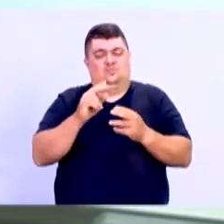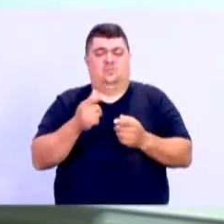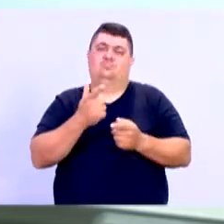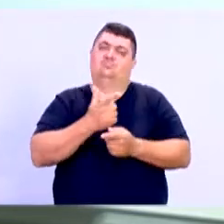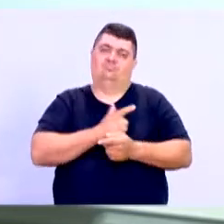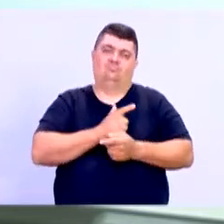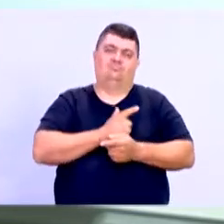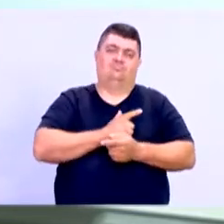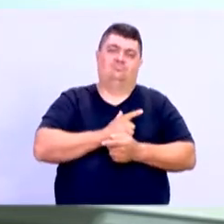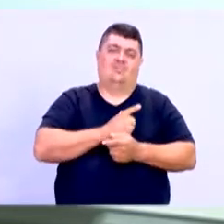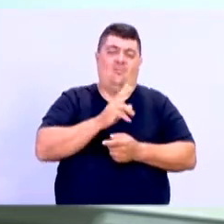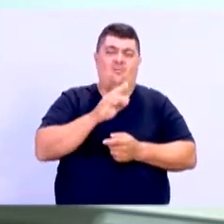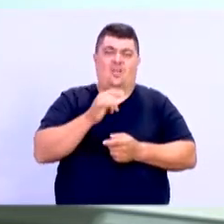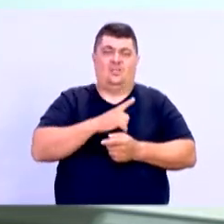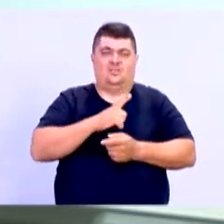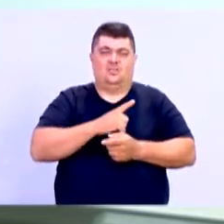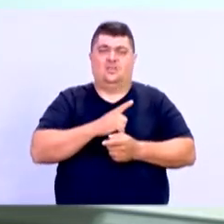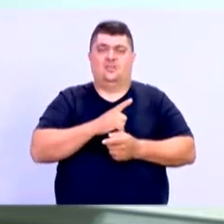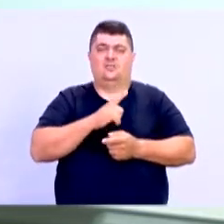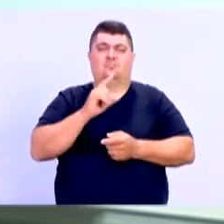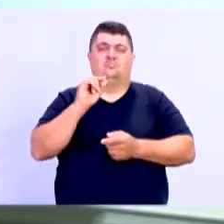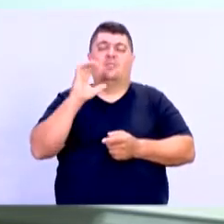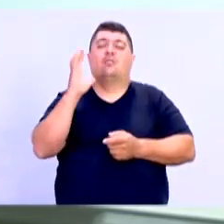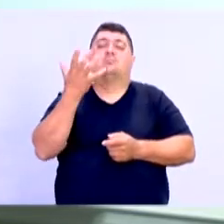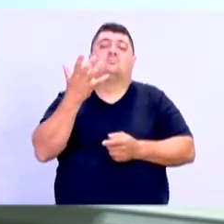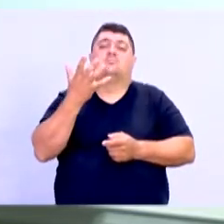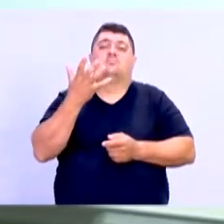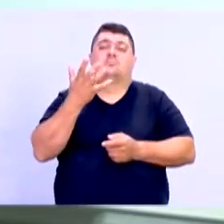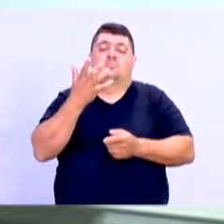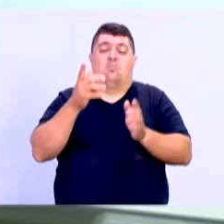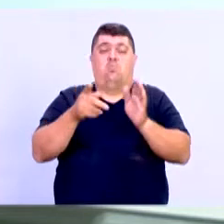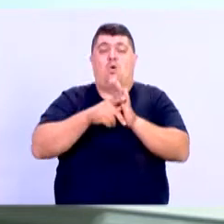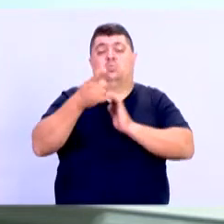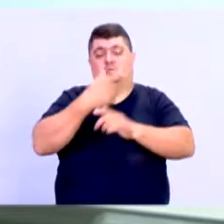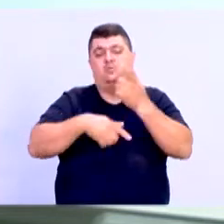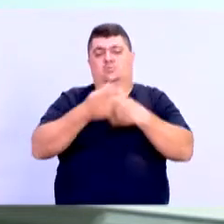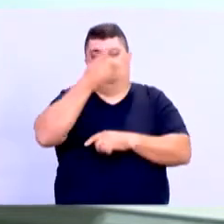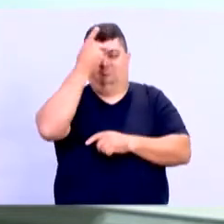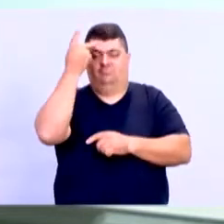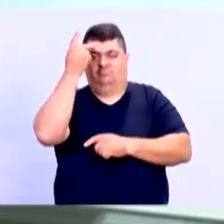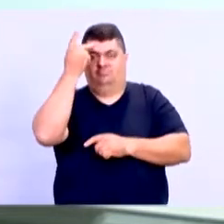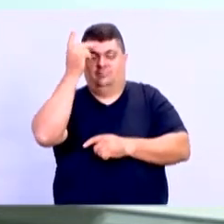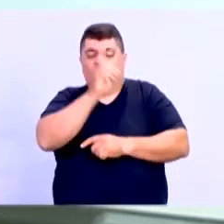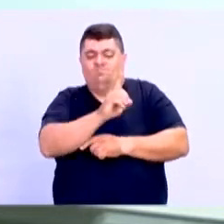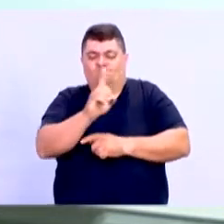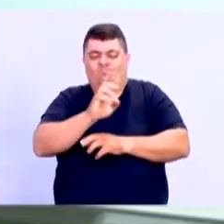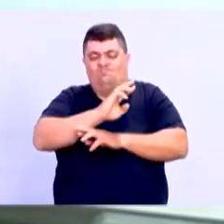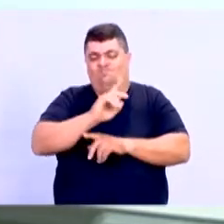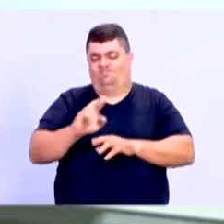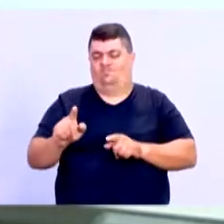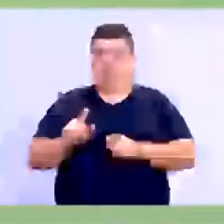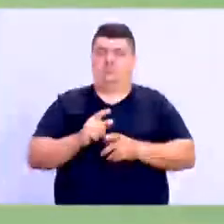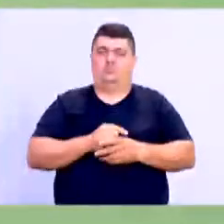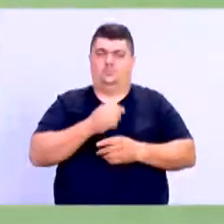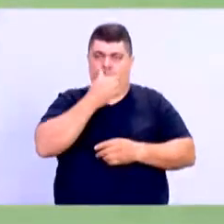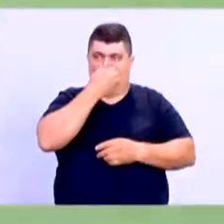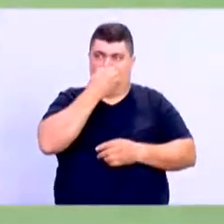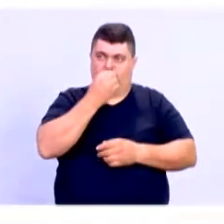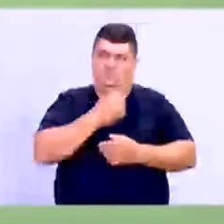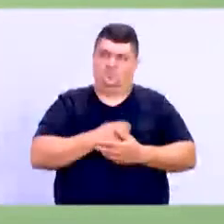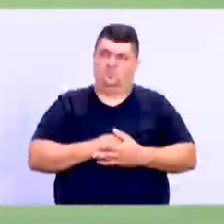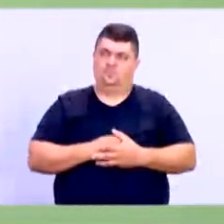diferenciações vão interferir diretamente na gestão de pessoas de cada organização.